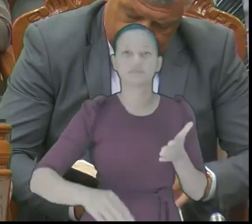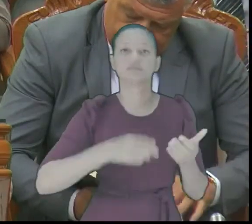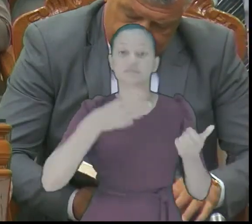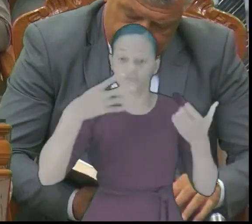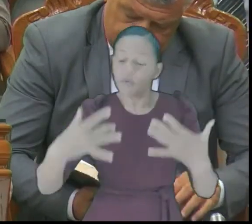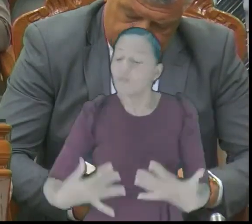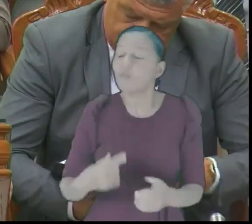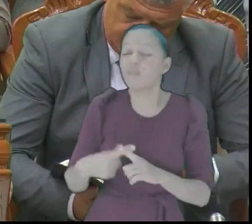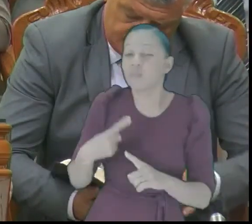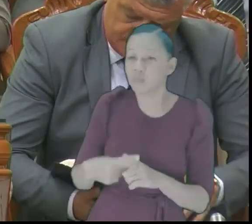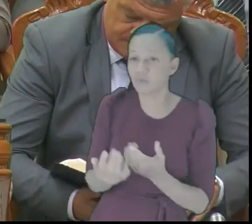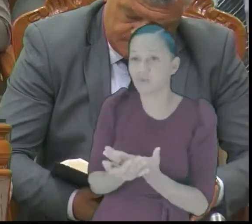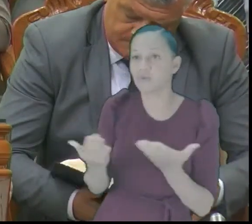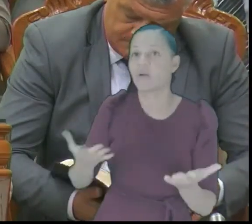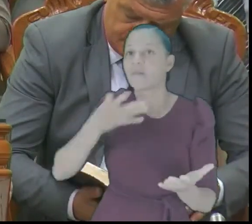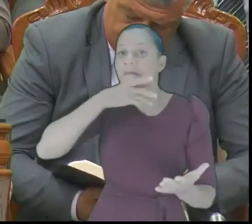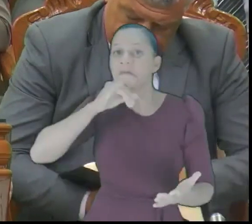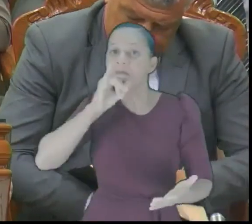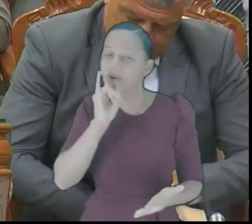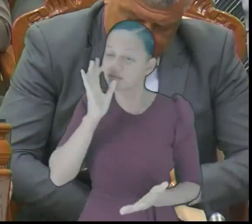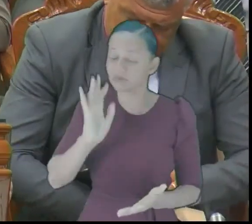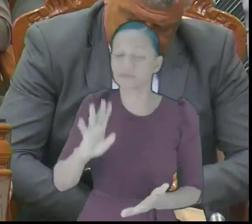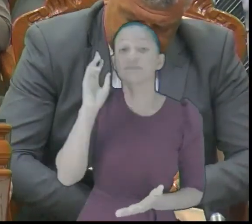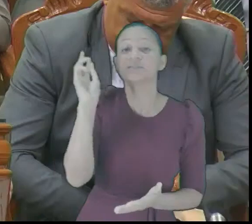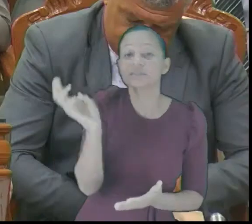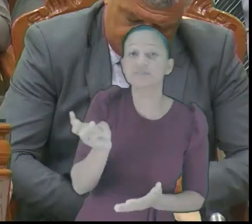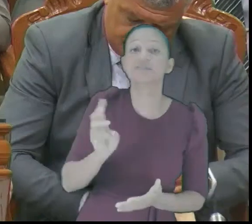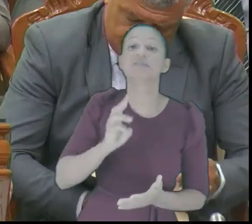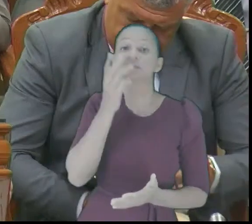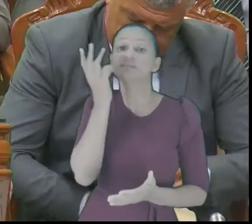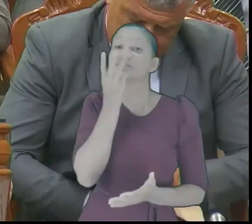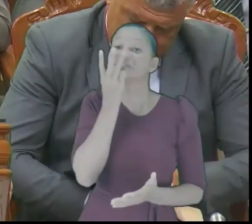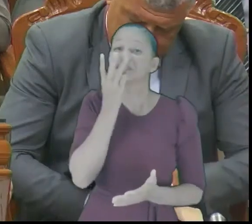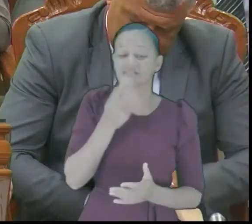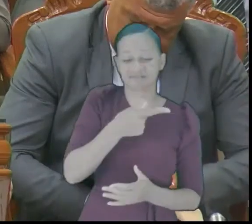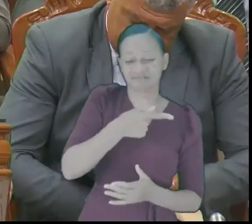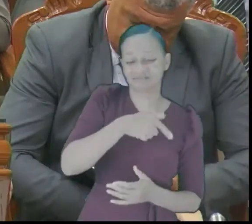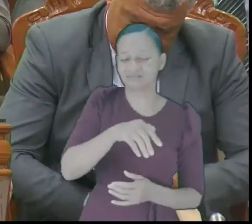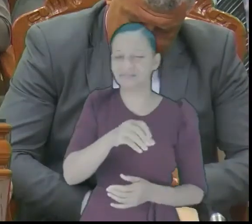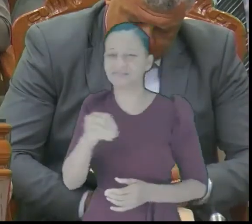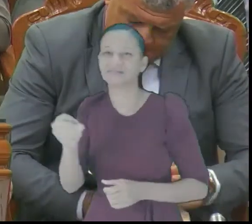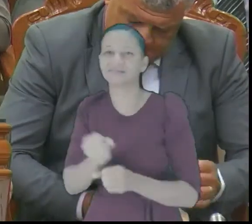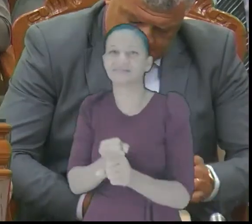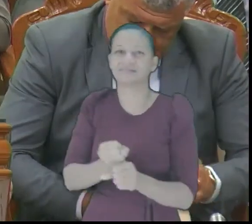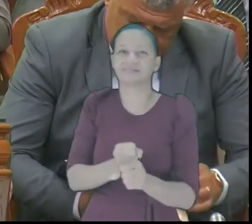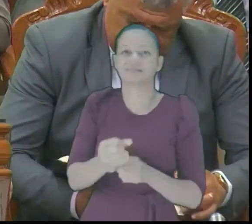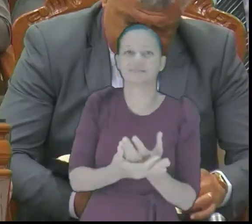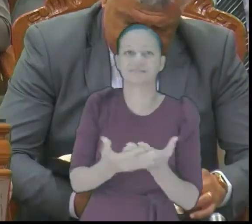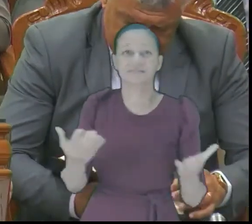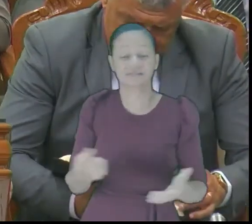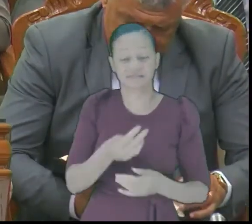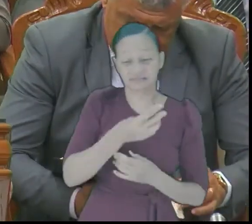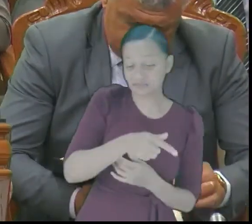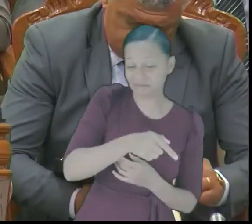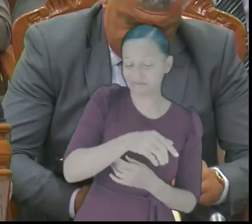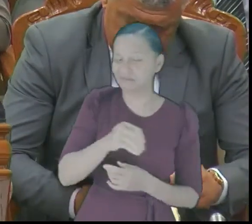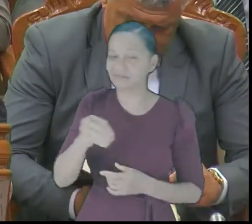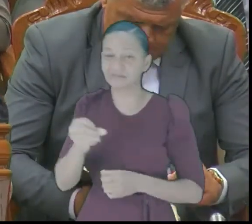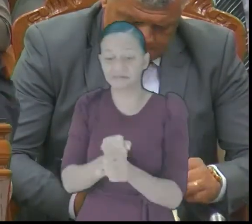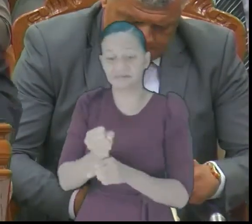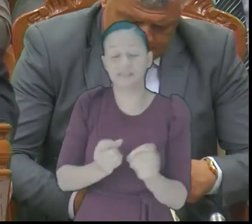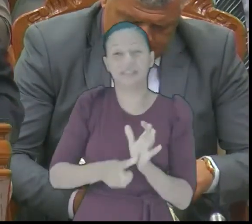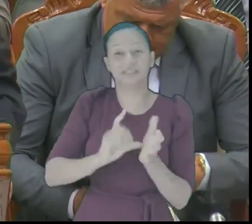porque o Pai já vinha falando. Isaías foi 700 anos antes de Cristo. Isaías foi 700 anos antes de